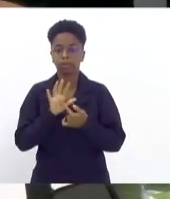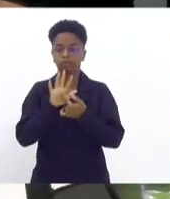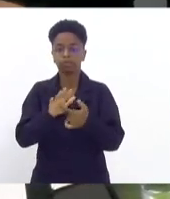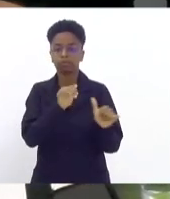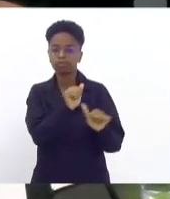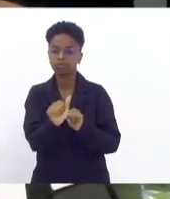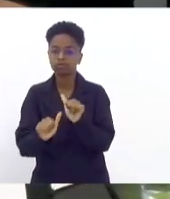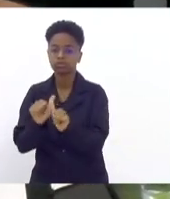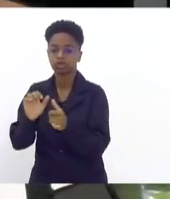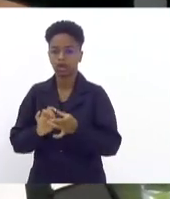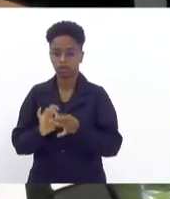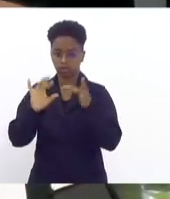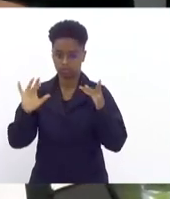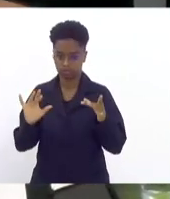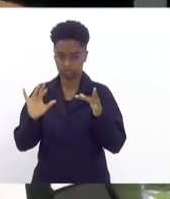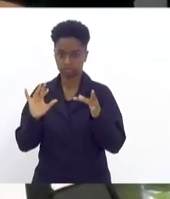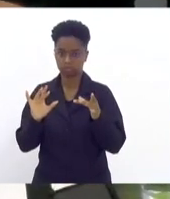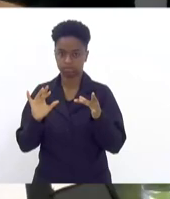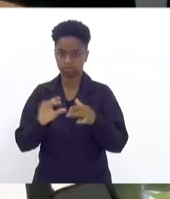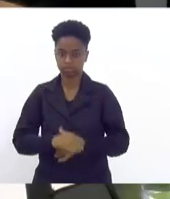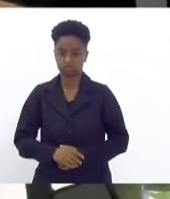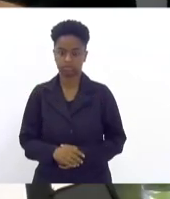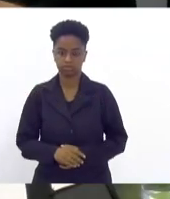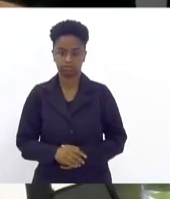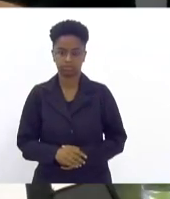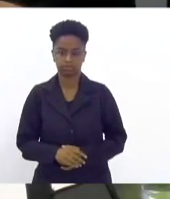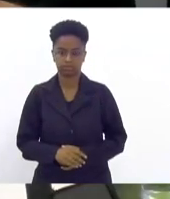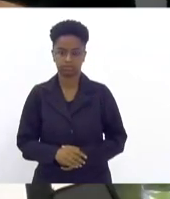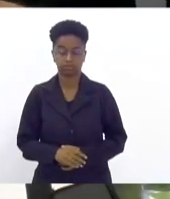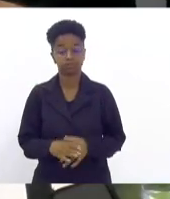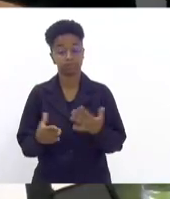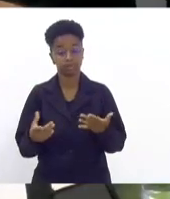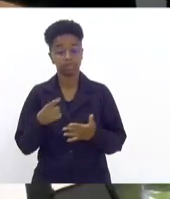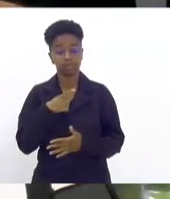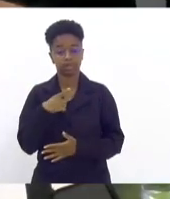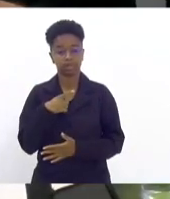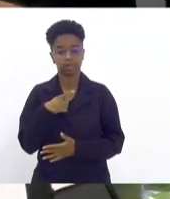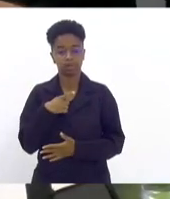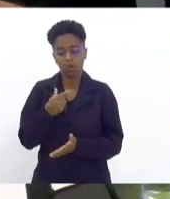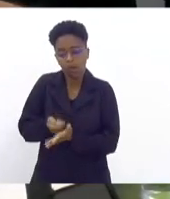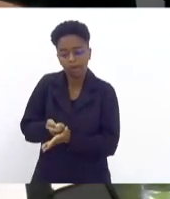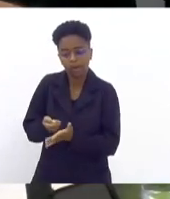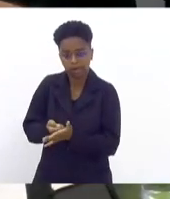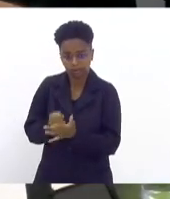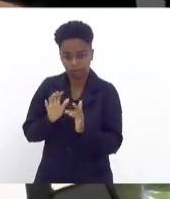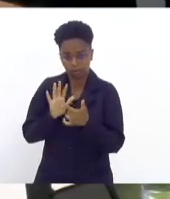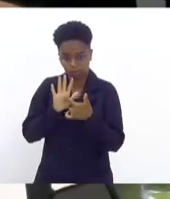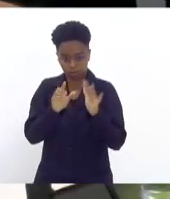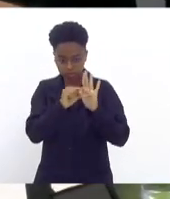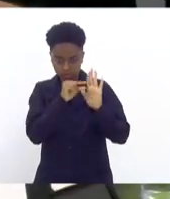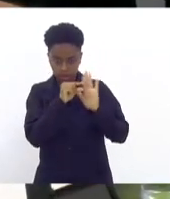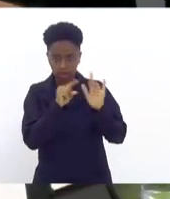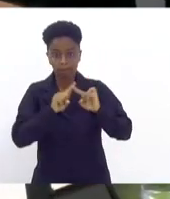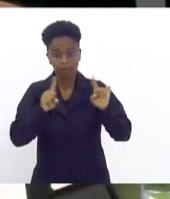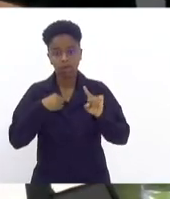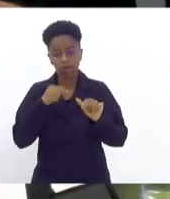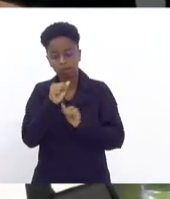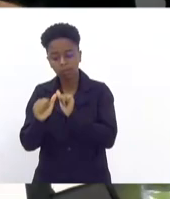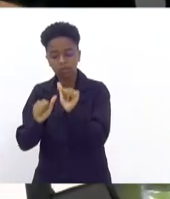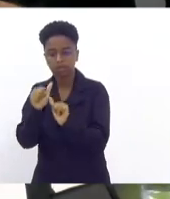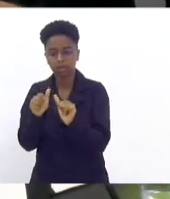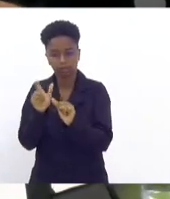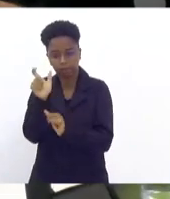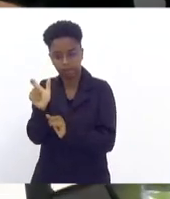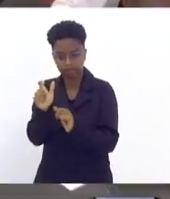em autorizativo. Tá? Ele está aí como obrigatório e eu estou transformando ele em